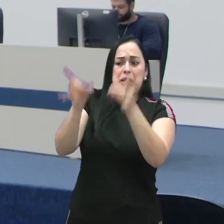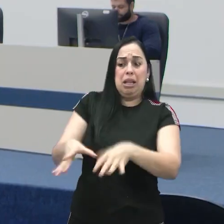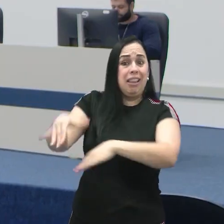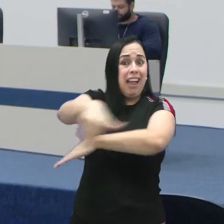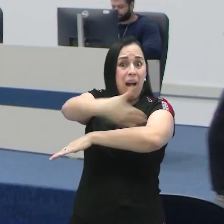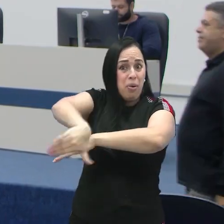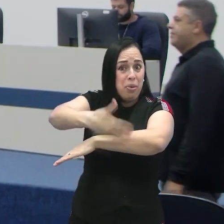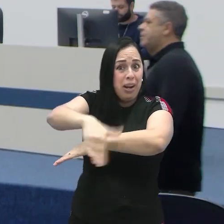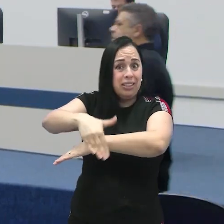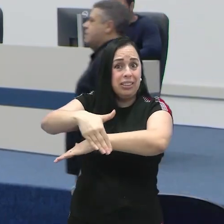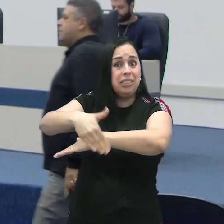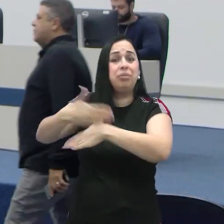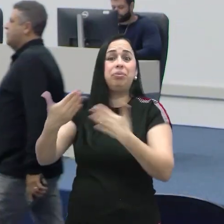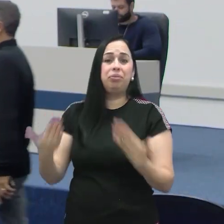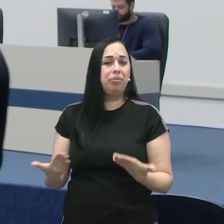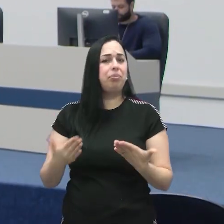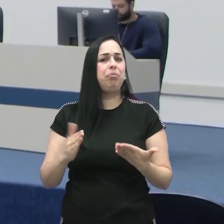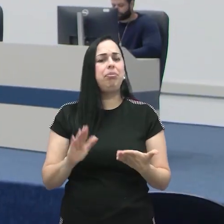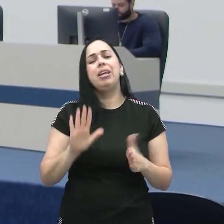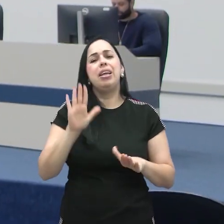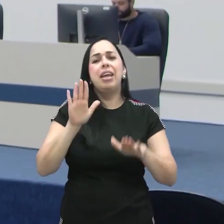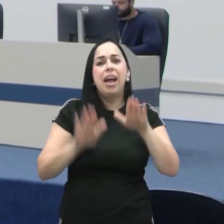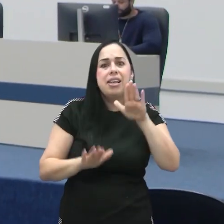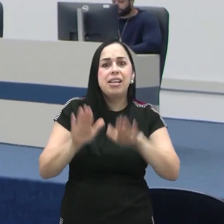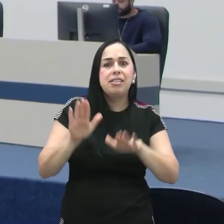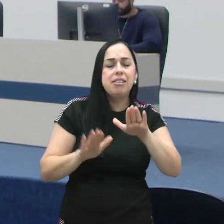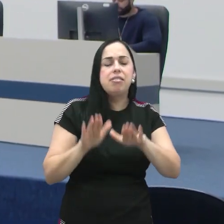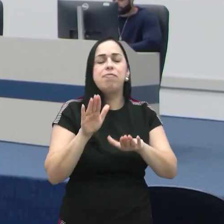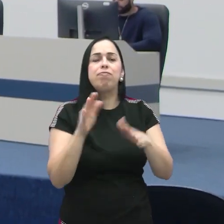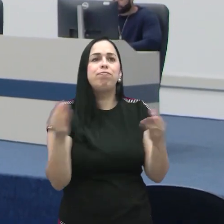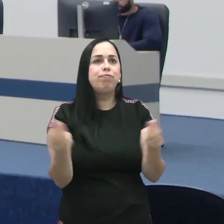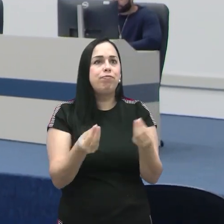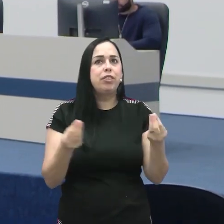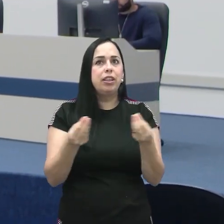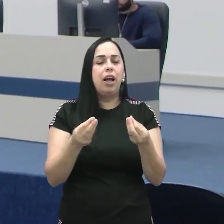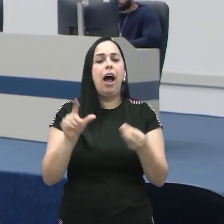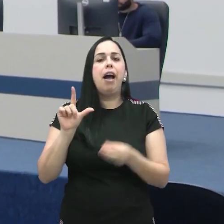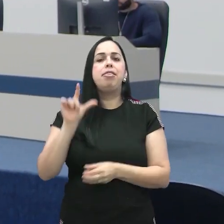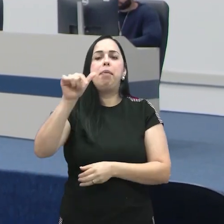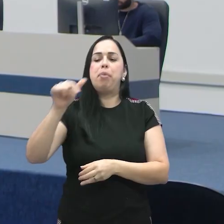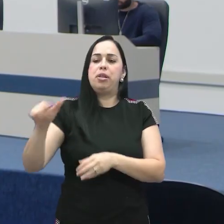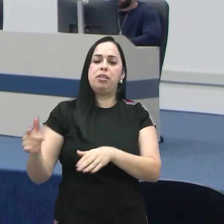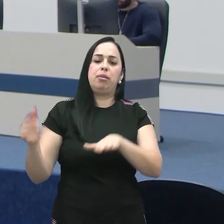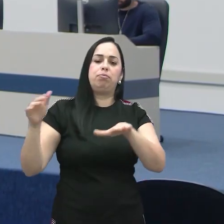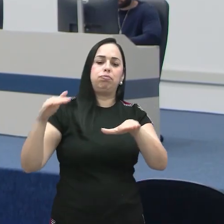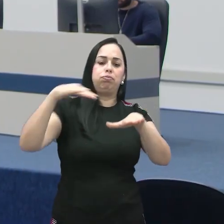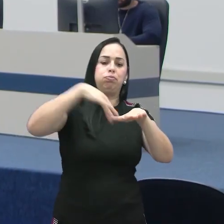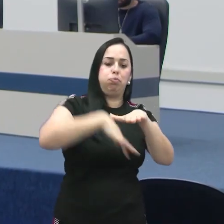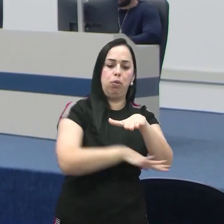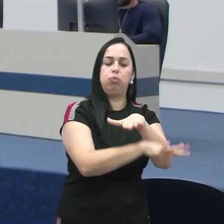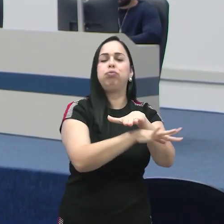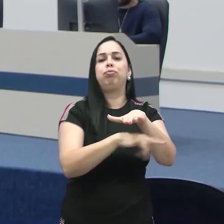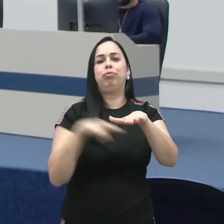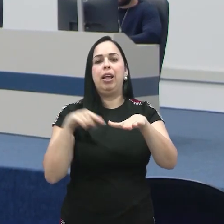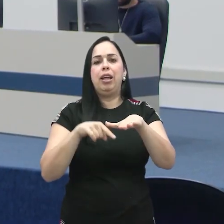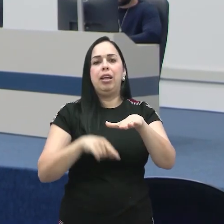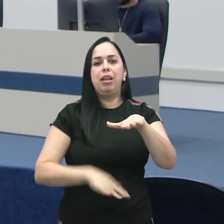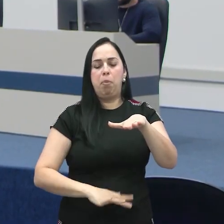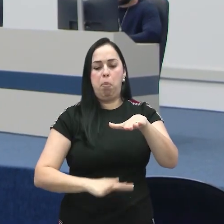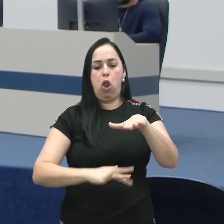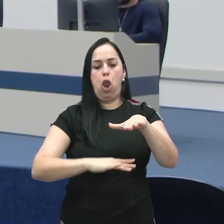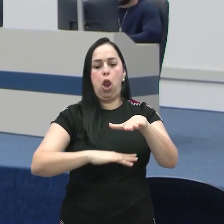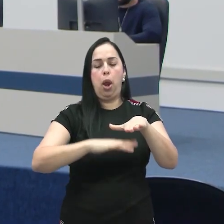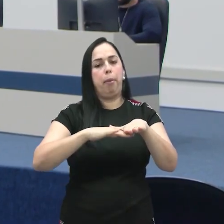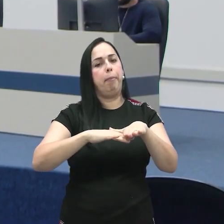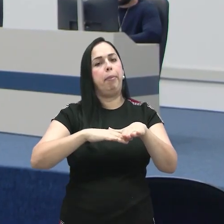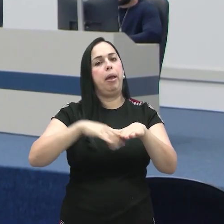coisas nas ruas, nas calçadas, e isso, muitas das vezes, ele vai para a boca de lobo, cai dentro da galeria de água pluvial,